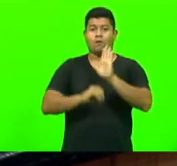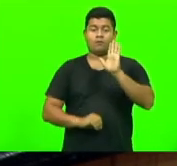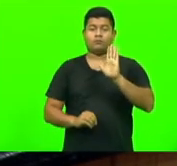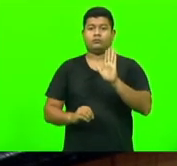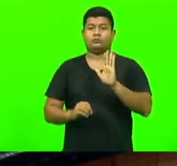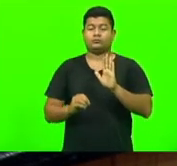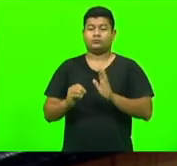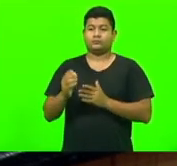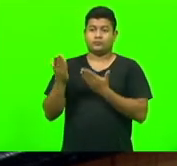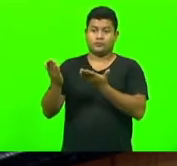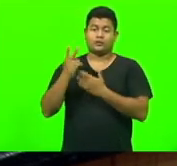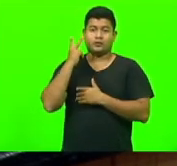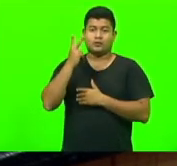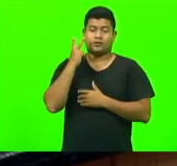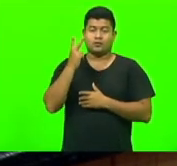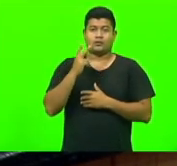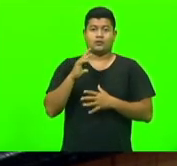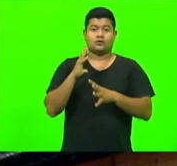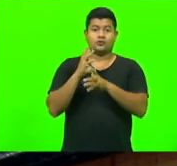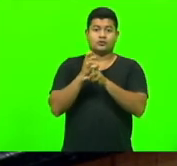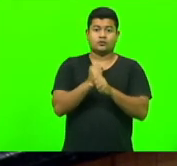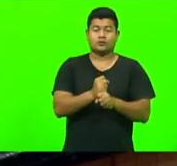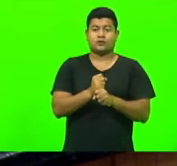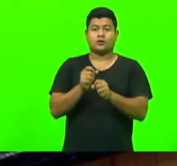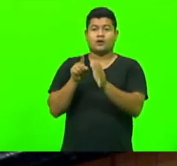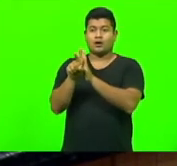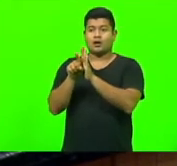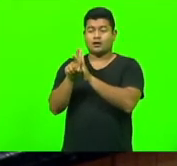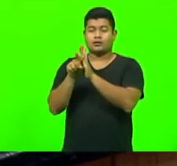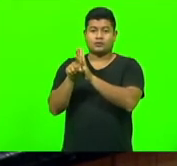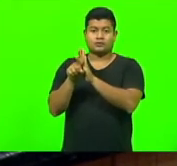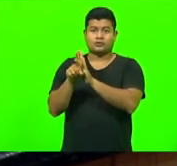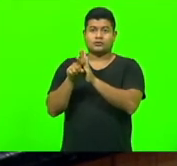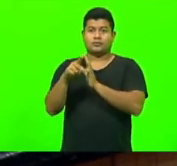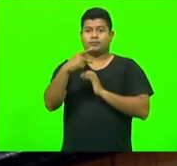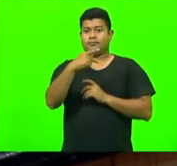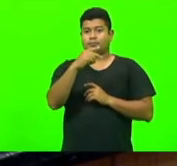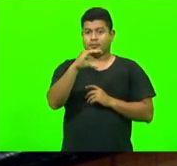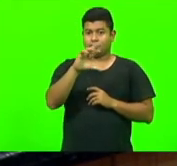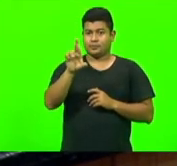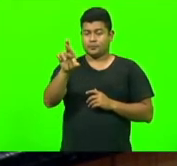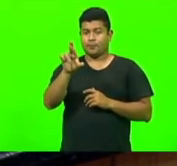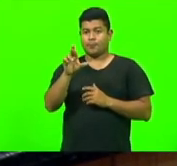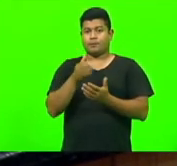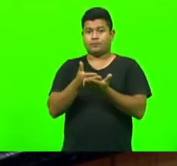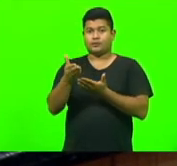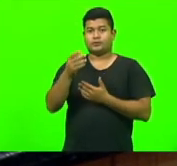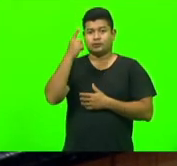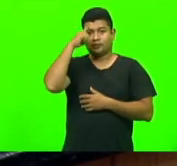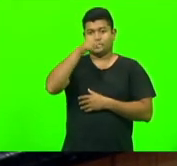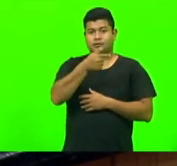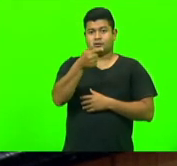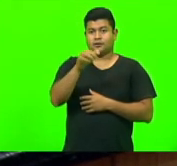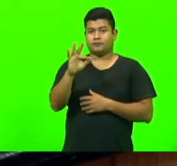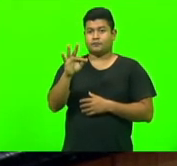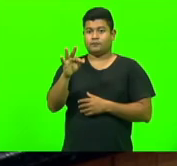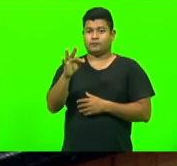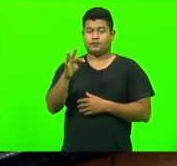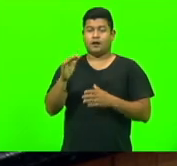vereador Rabuja, do total de exames reagentes para a Covid entre 7 de fevereiro e 14 de fevereiro,